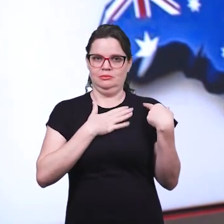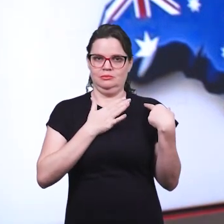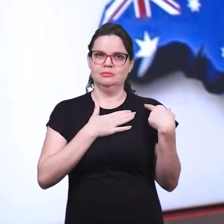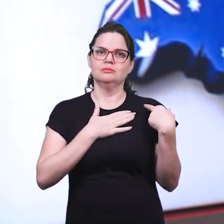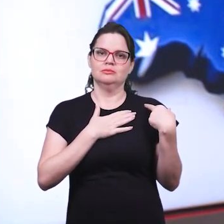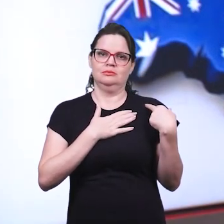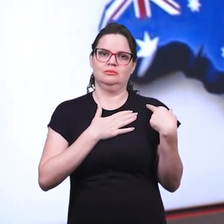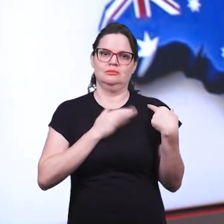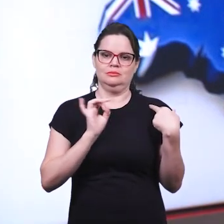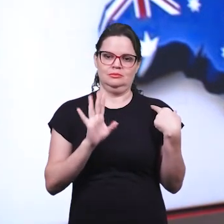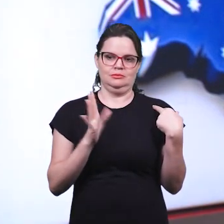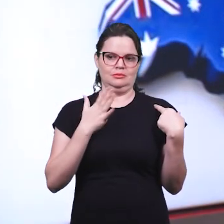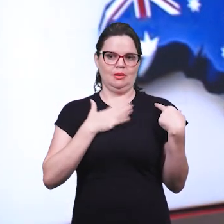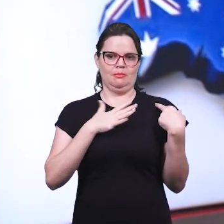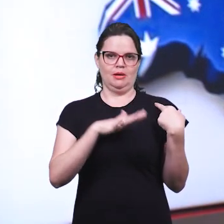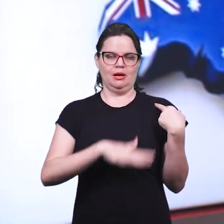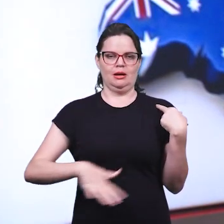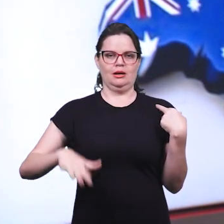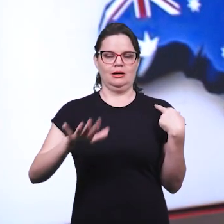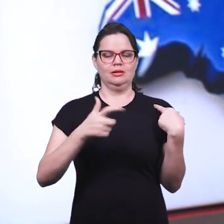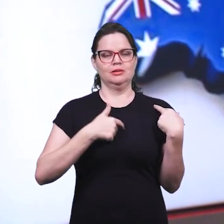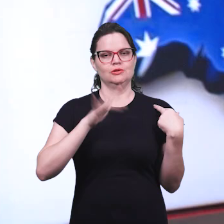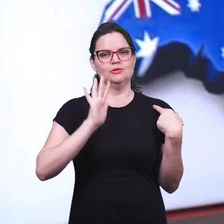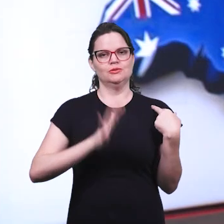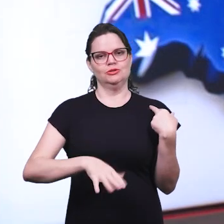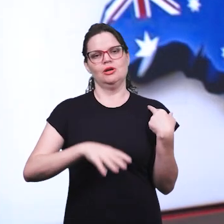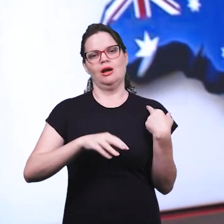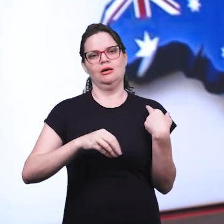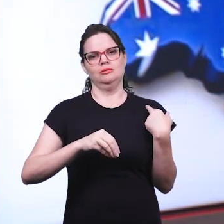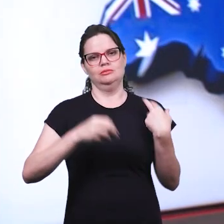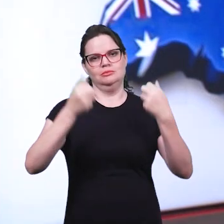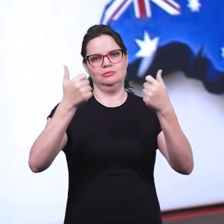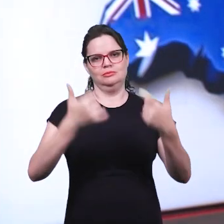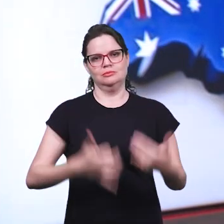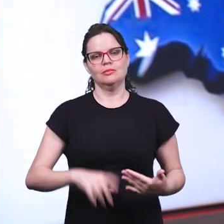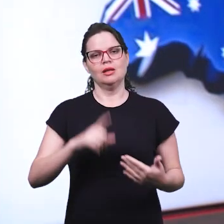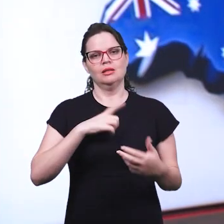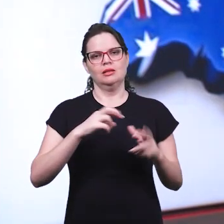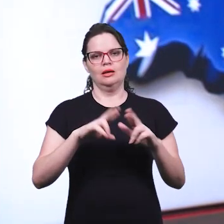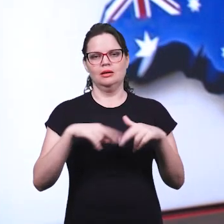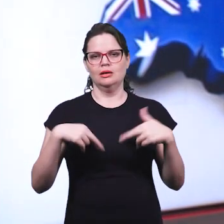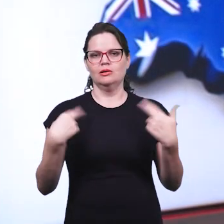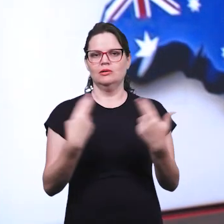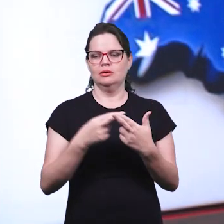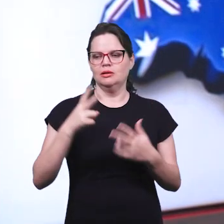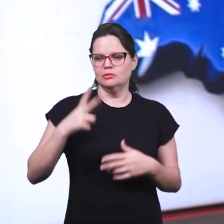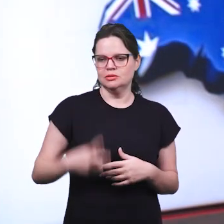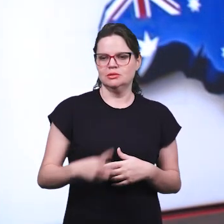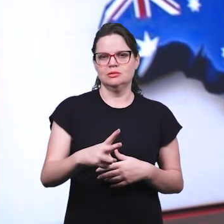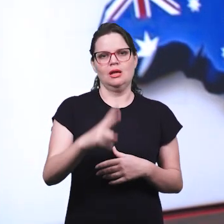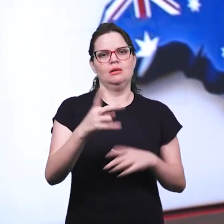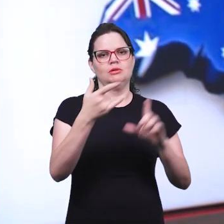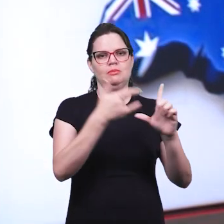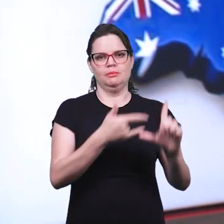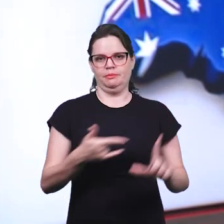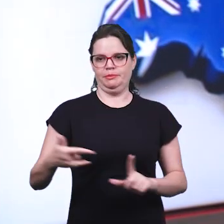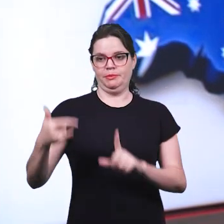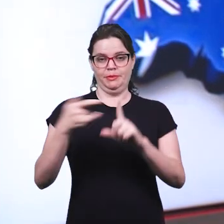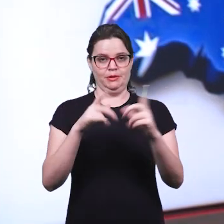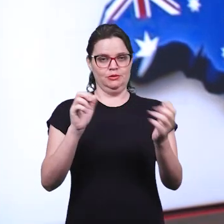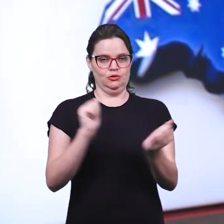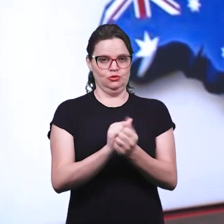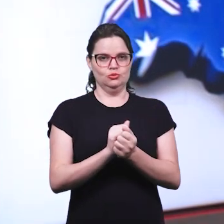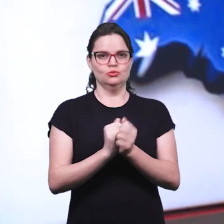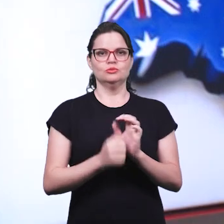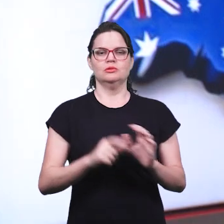E como eu já mencionei, realizamos reuniões frequentes com eles, em geral